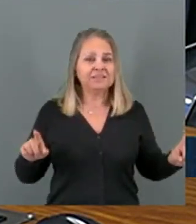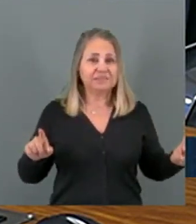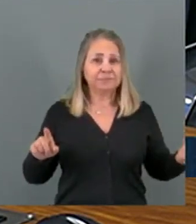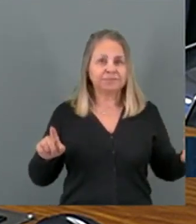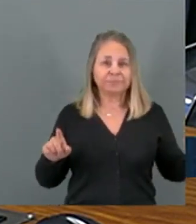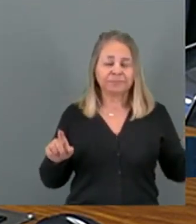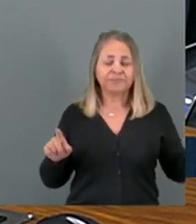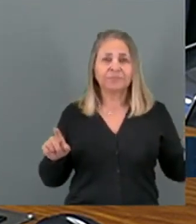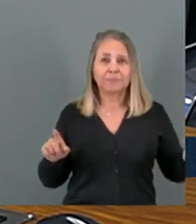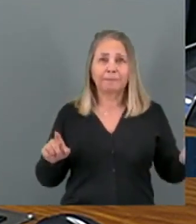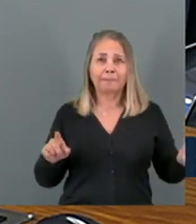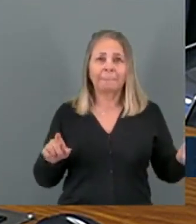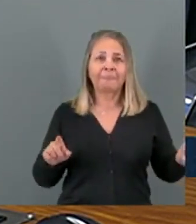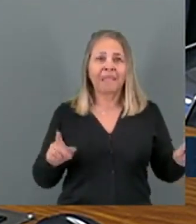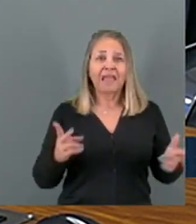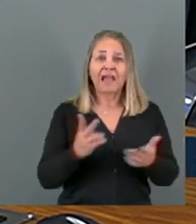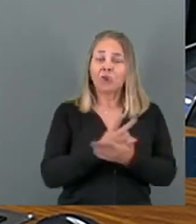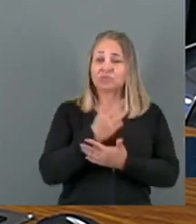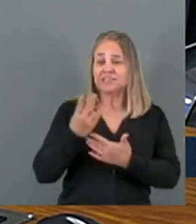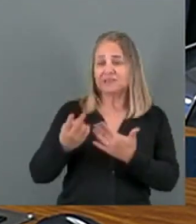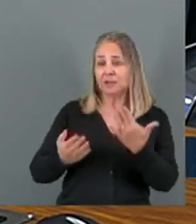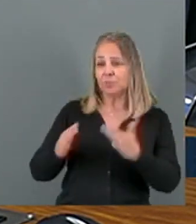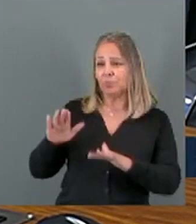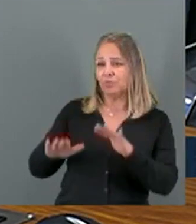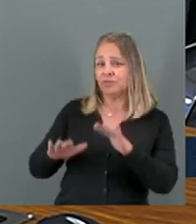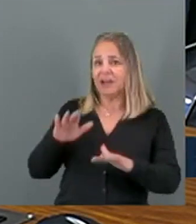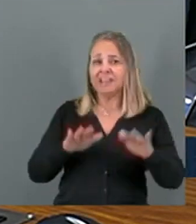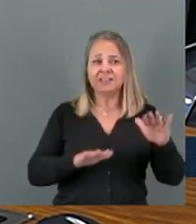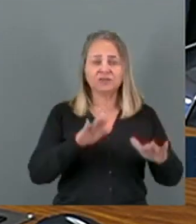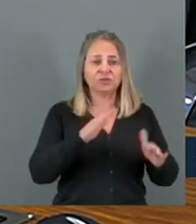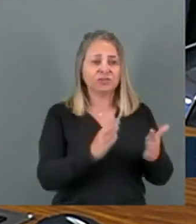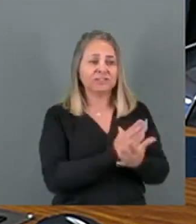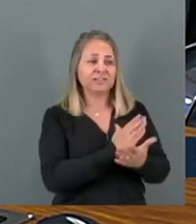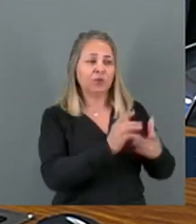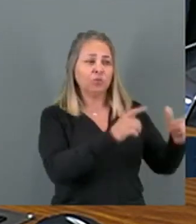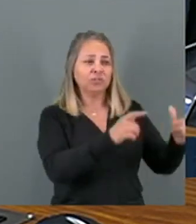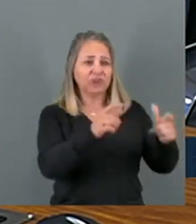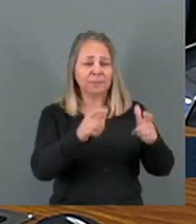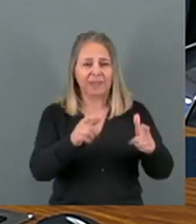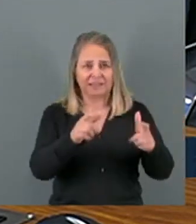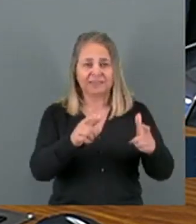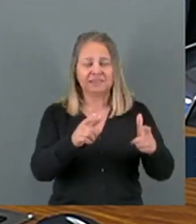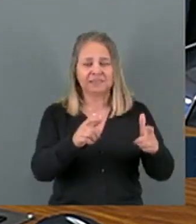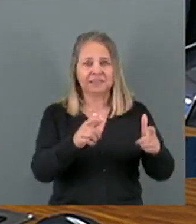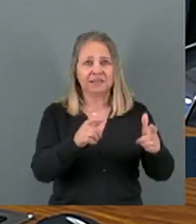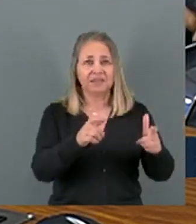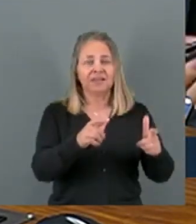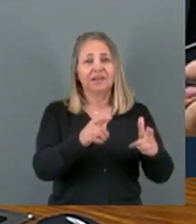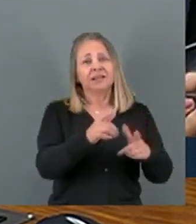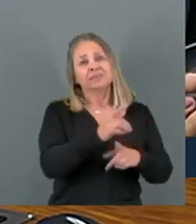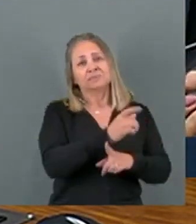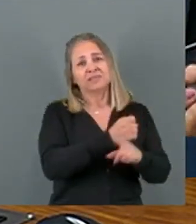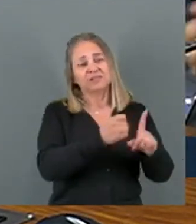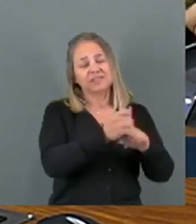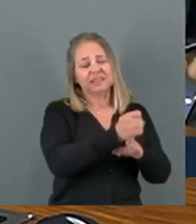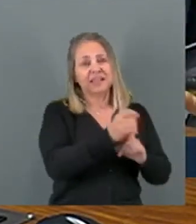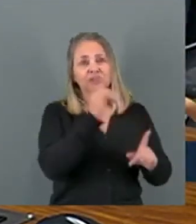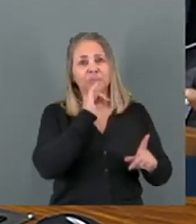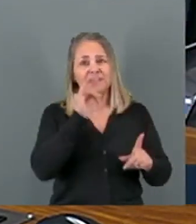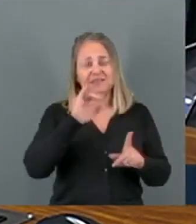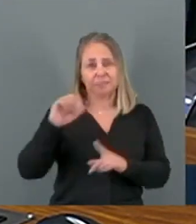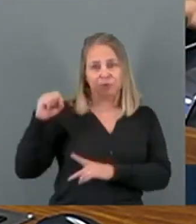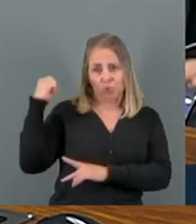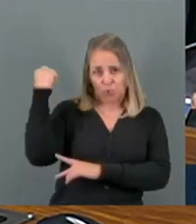estabilidade se manteve à custa de variações em determinadas camadas demográficas. Então, enquanto no sul permaneceu